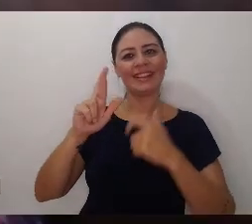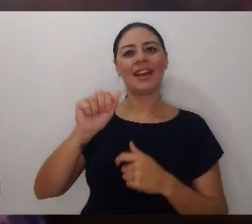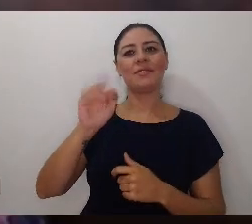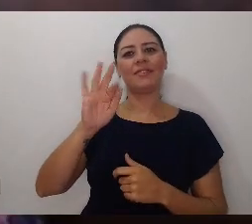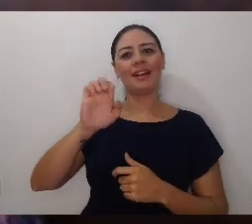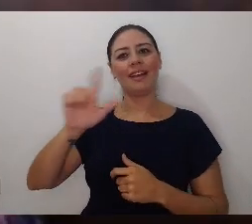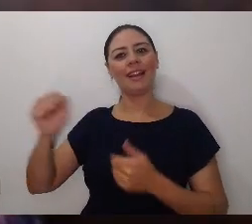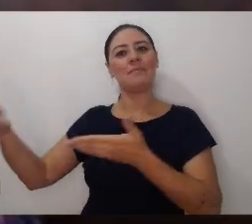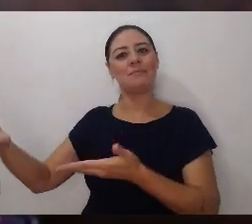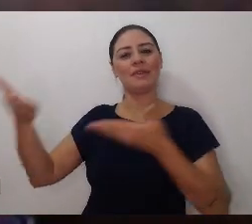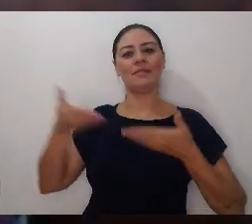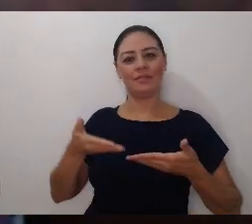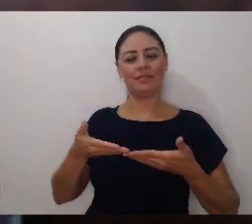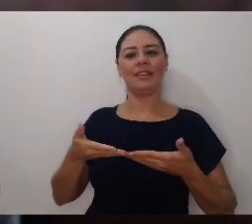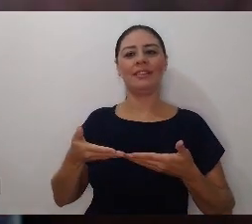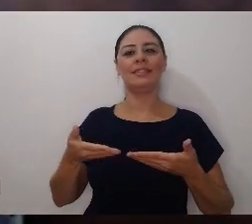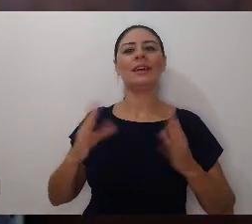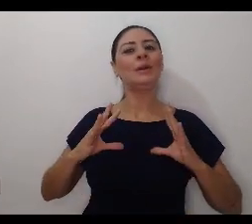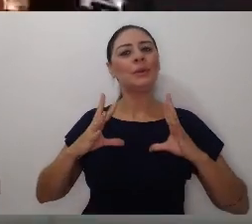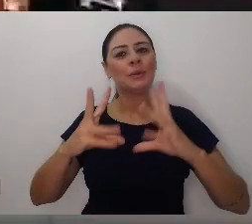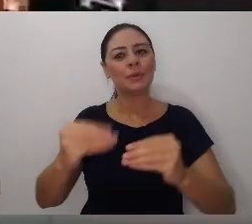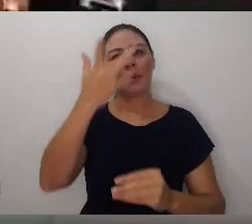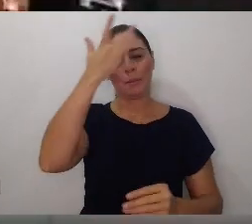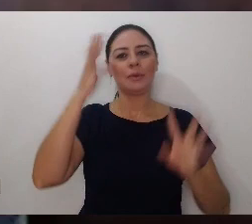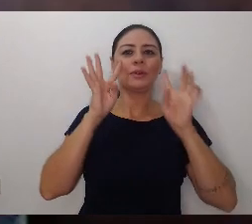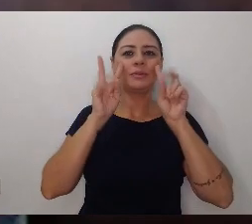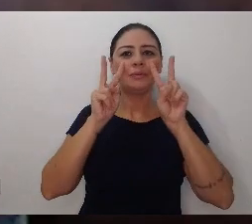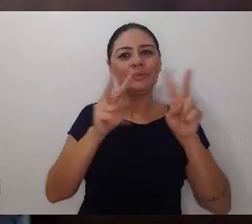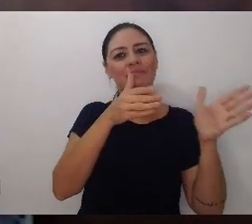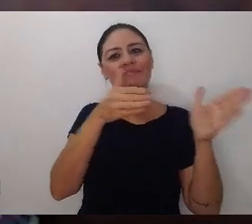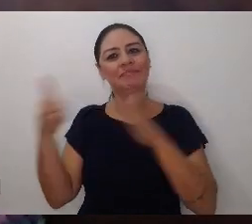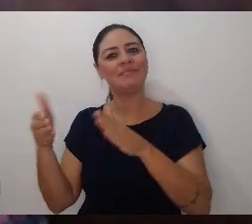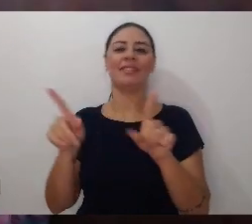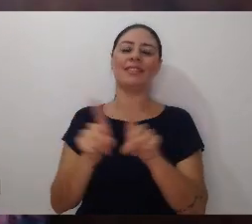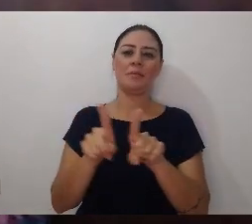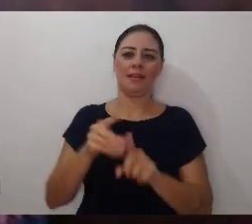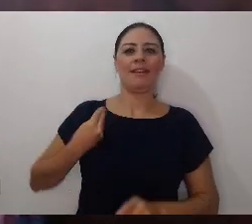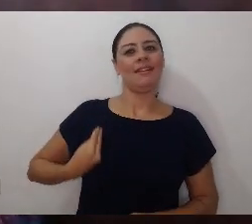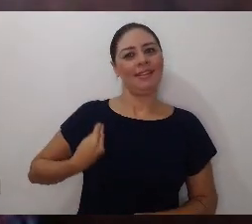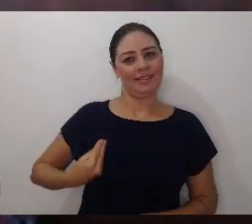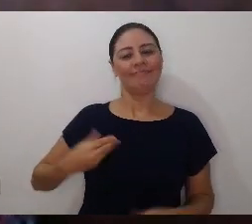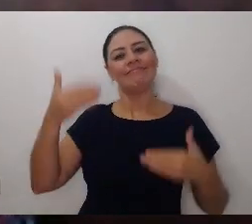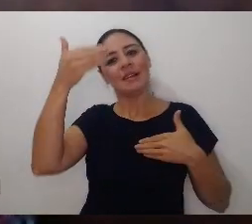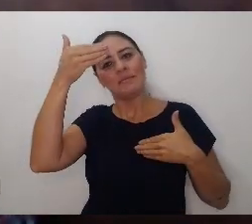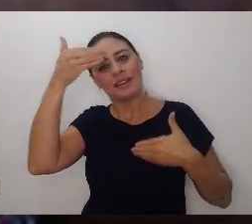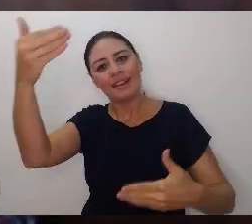Olá, doutora Rafaela, seja muito bem-vinda. A todos os participantes também que estão